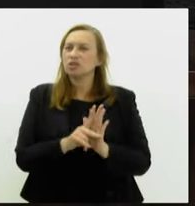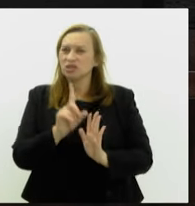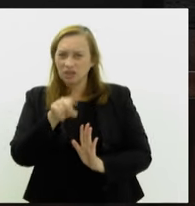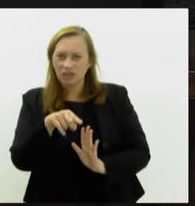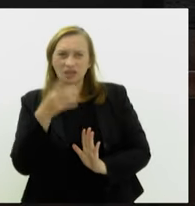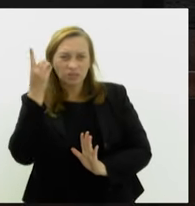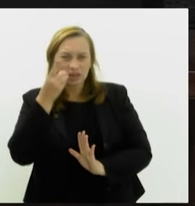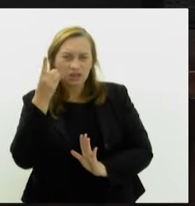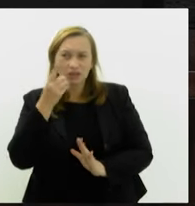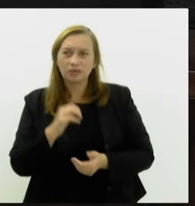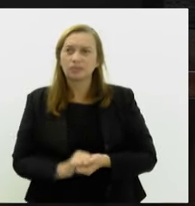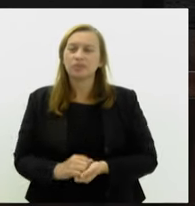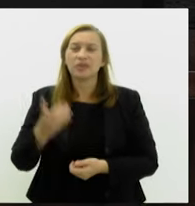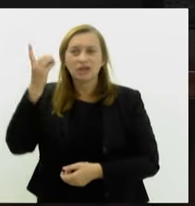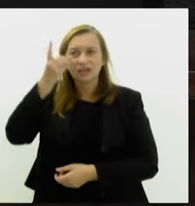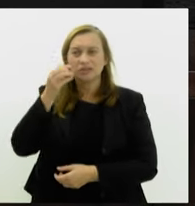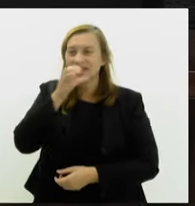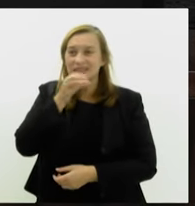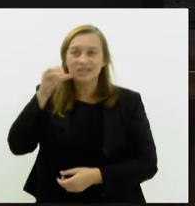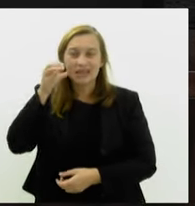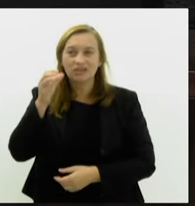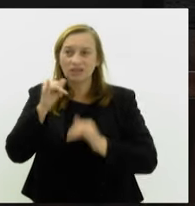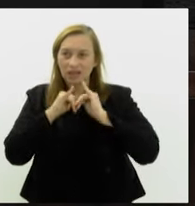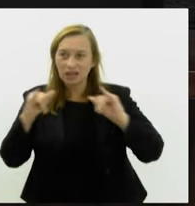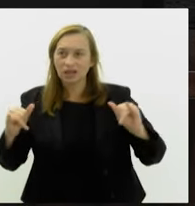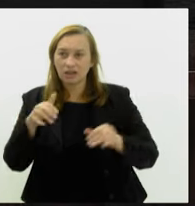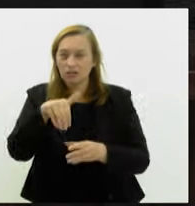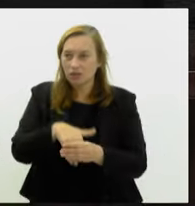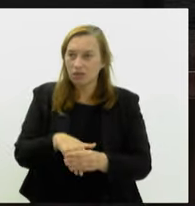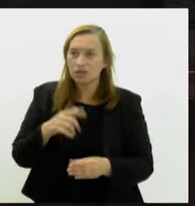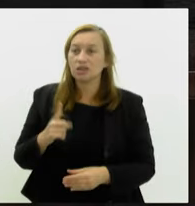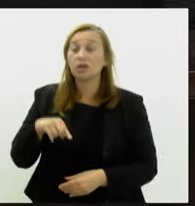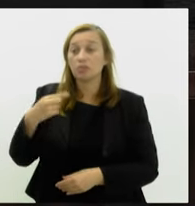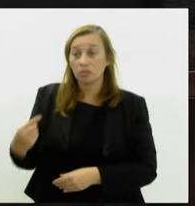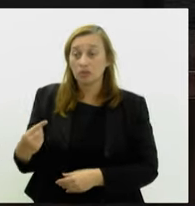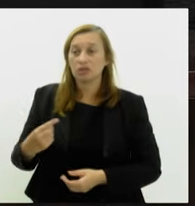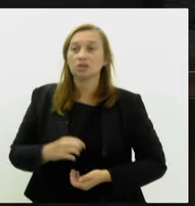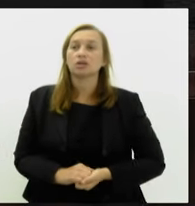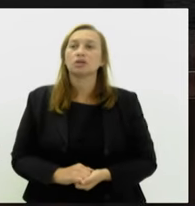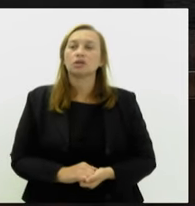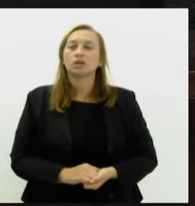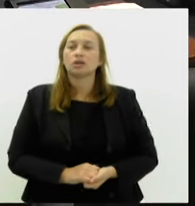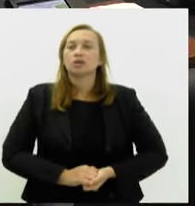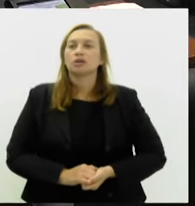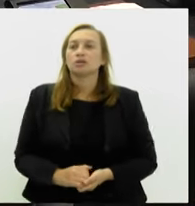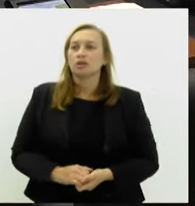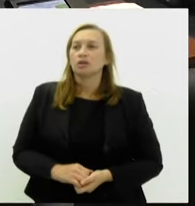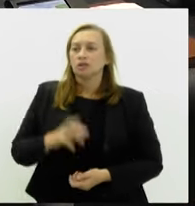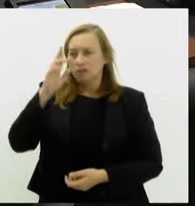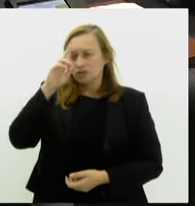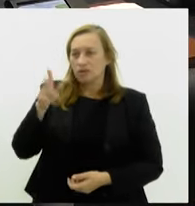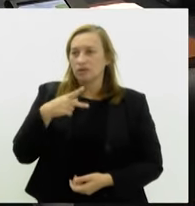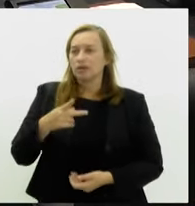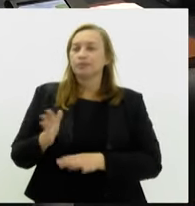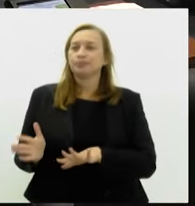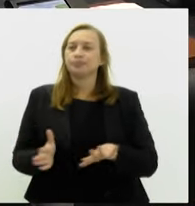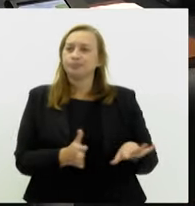deputada? A deputada Célia declara voto sobre o projeto e logo em seguida concedo a Vossa Excelência.